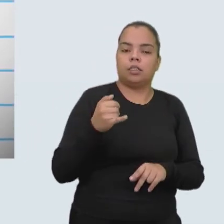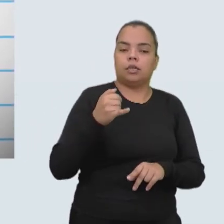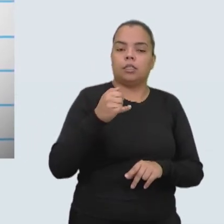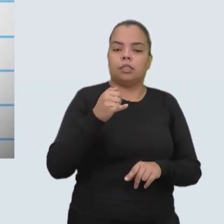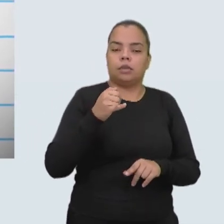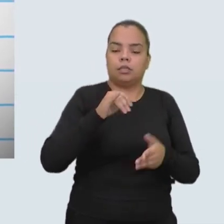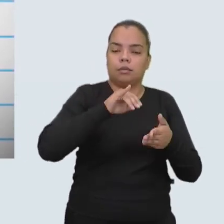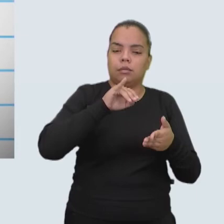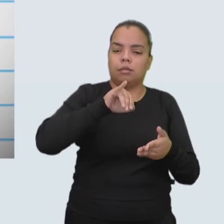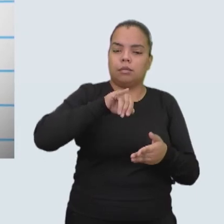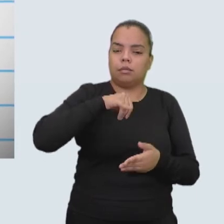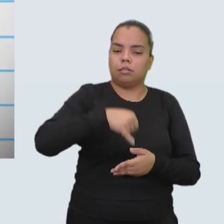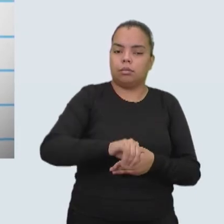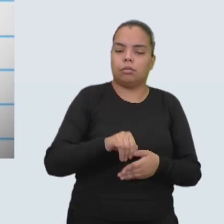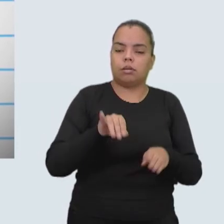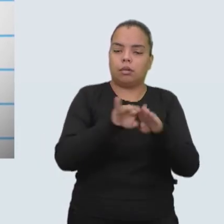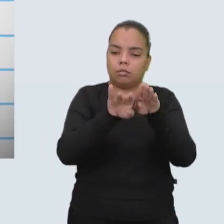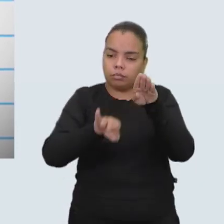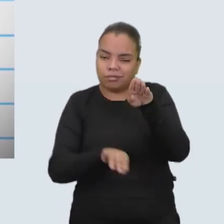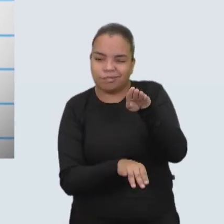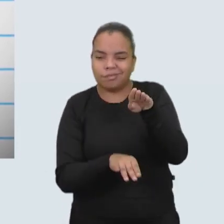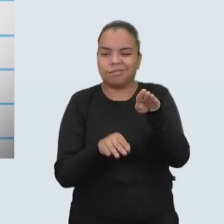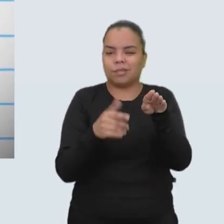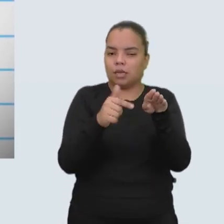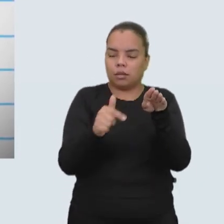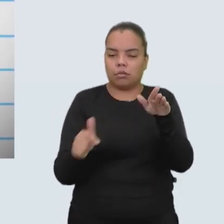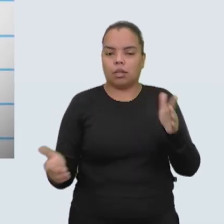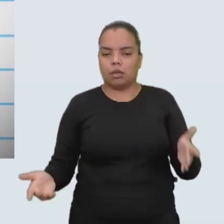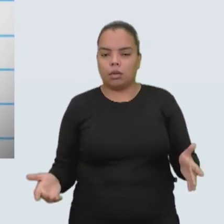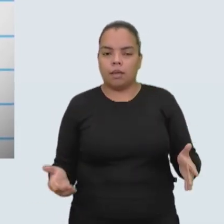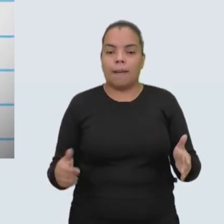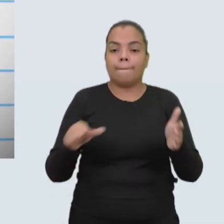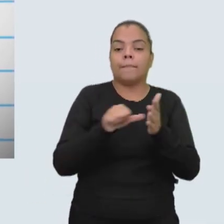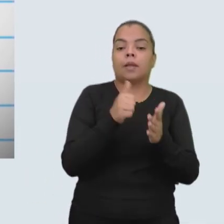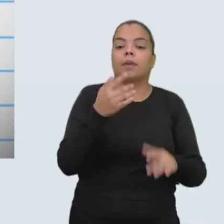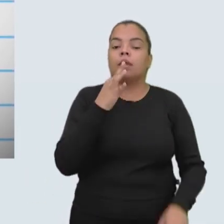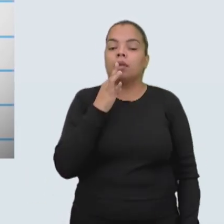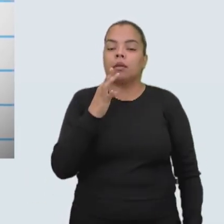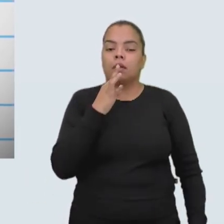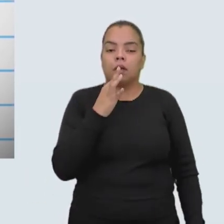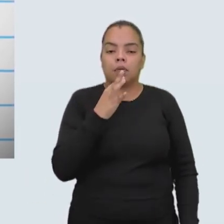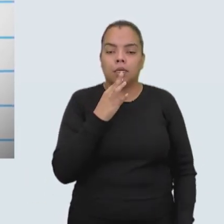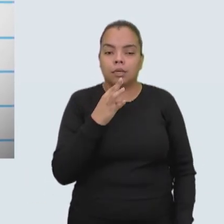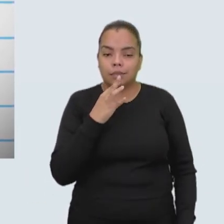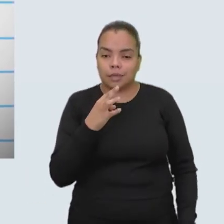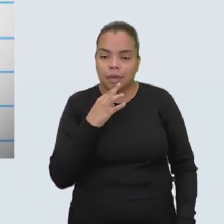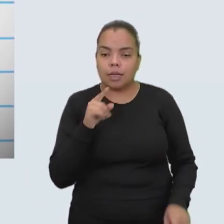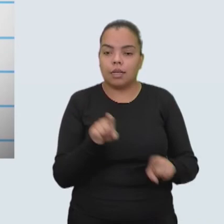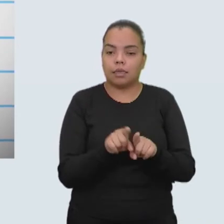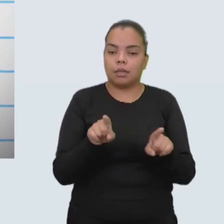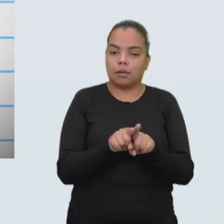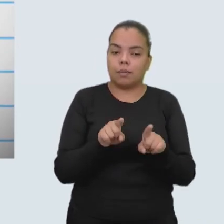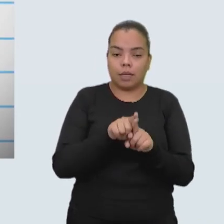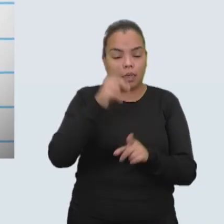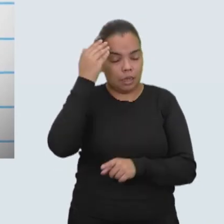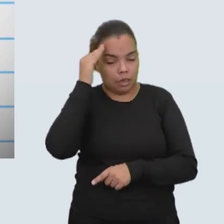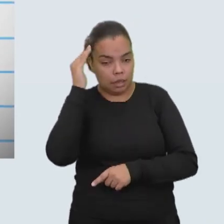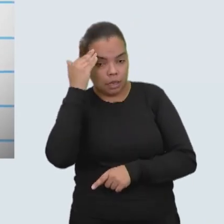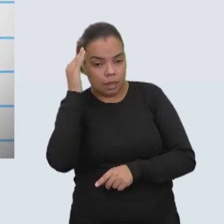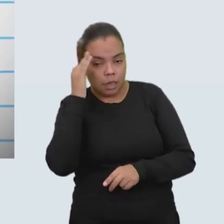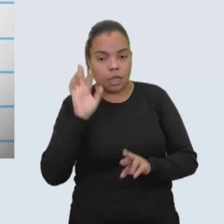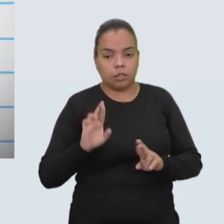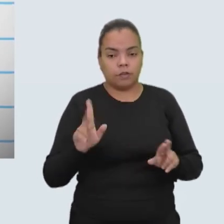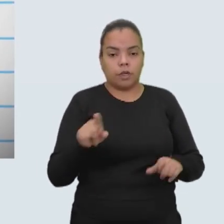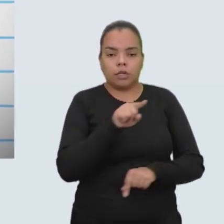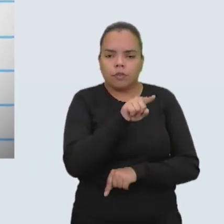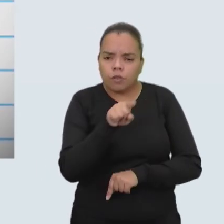para a desigualdade? Bem, primeiramente, é preciso conhecer e reconhecer tais diferenças. Você,